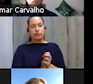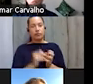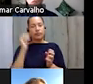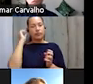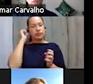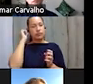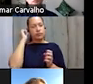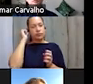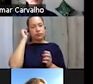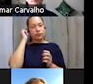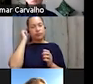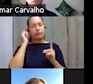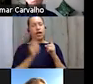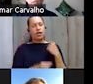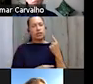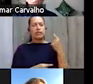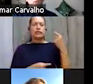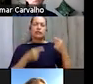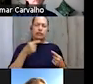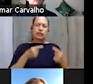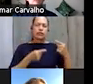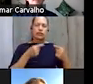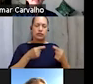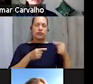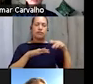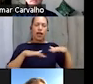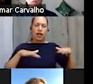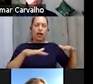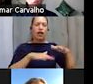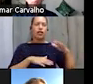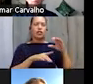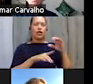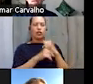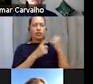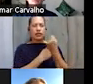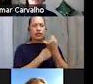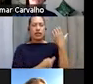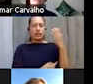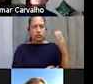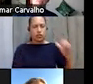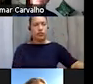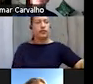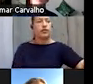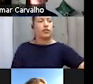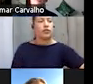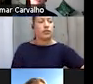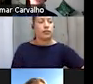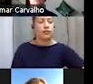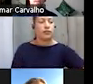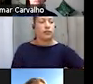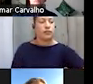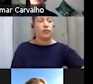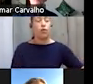muitas discussões no âmbito das sociedades científicas, das federações profissionais, porque essa questão dos fósseis